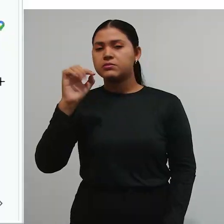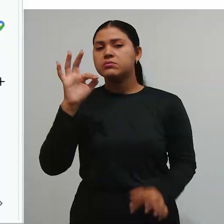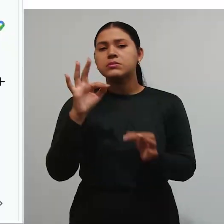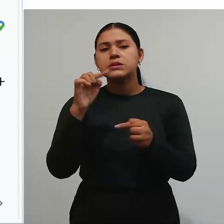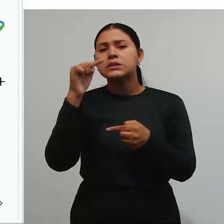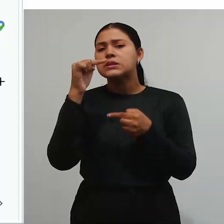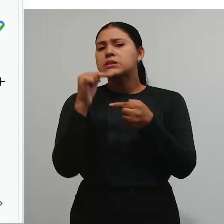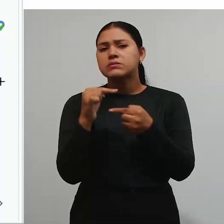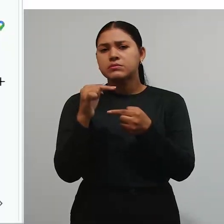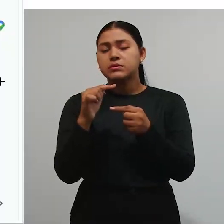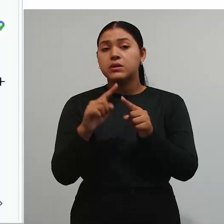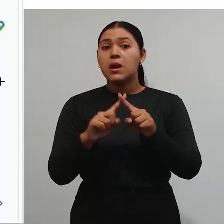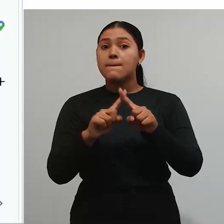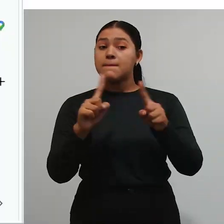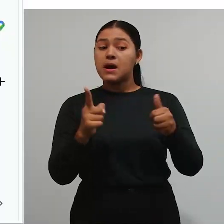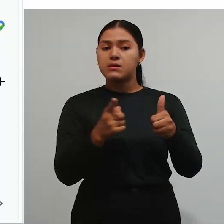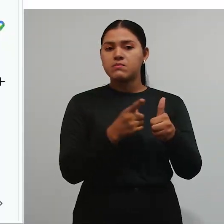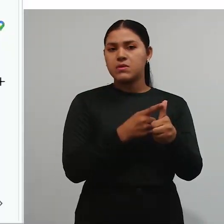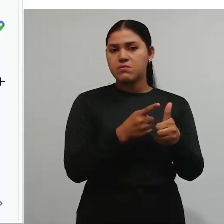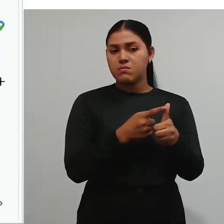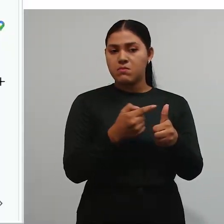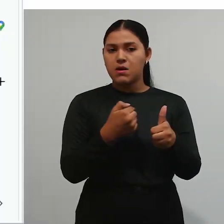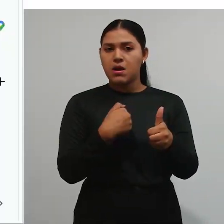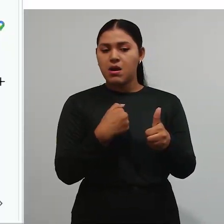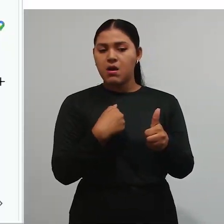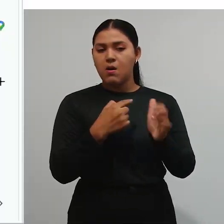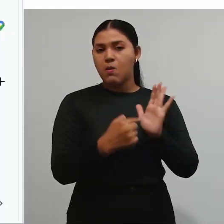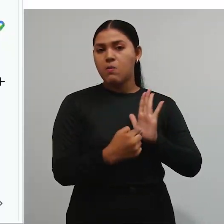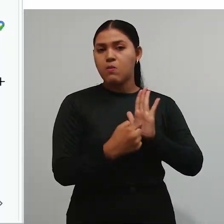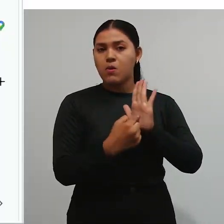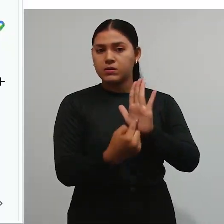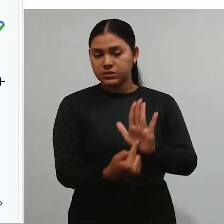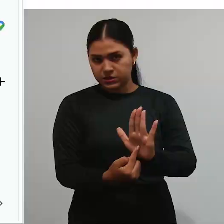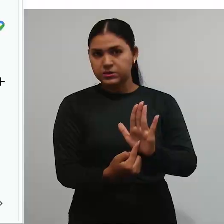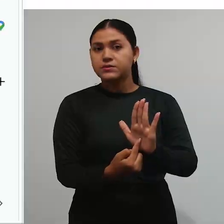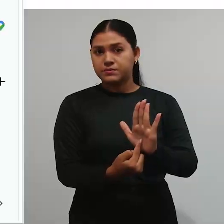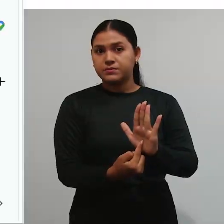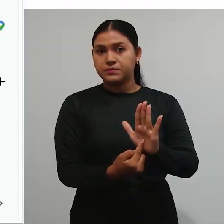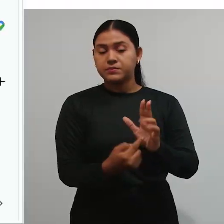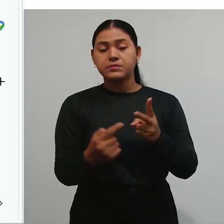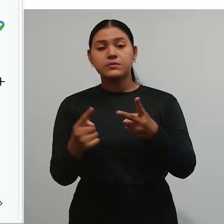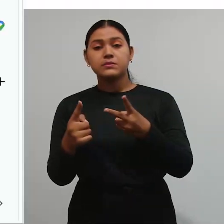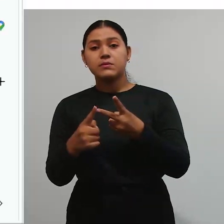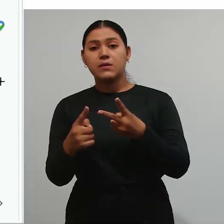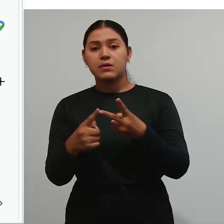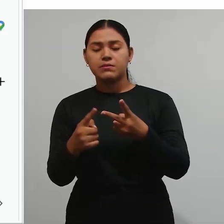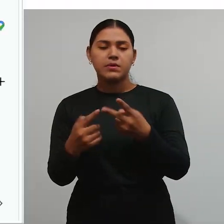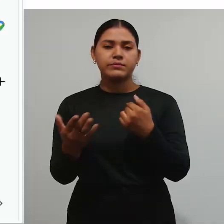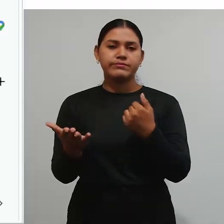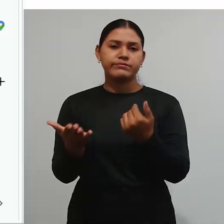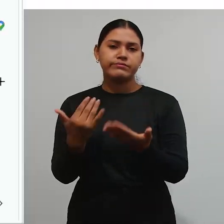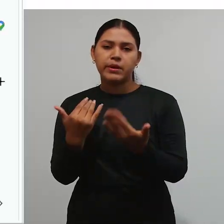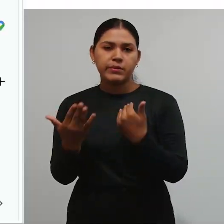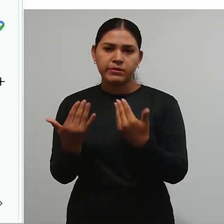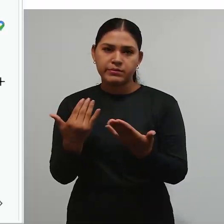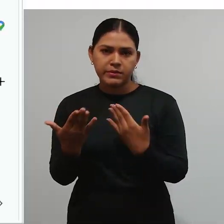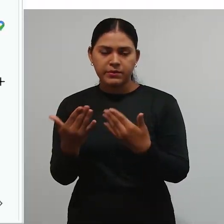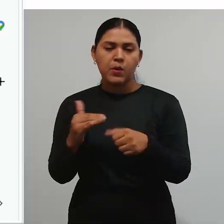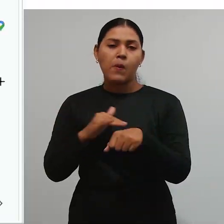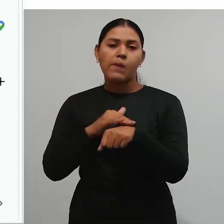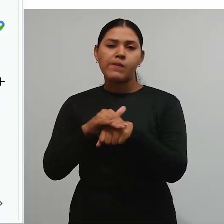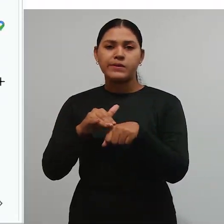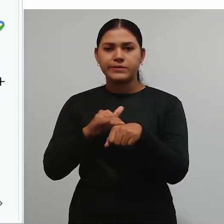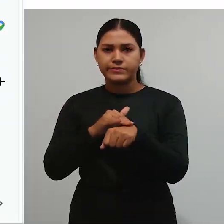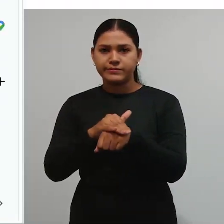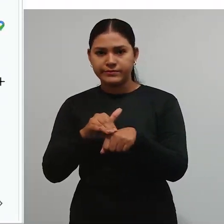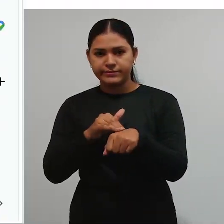estou conversando com... aliás, na segunda o Paulinho está sendo referenciado e na